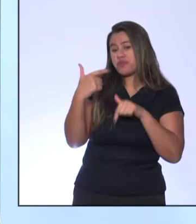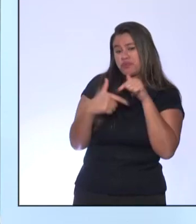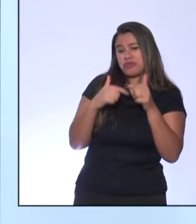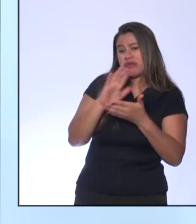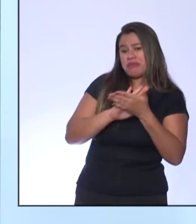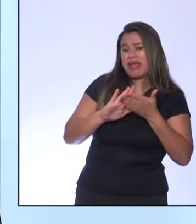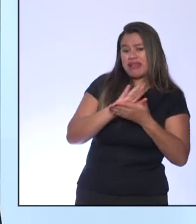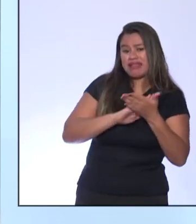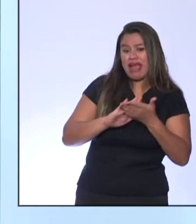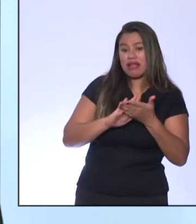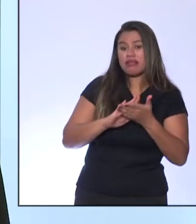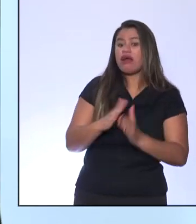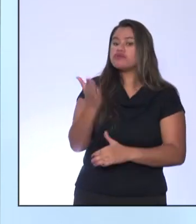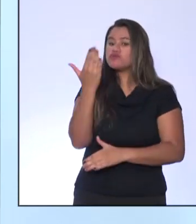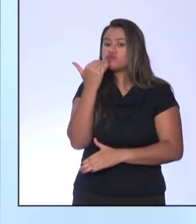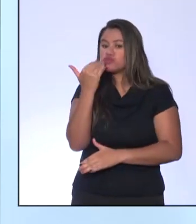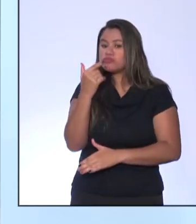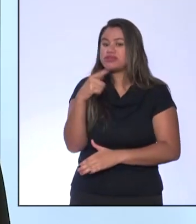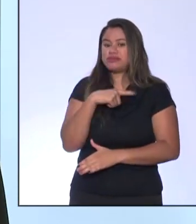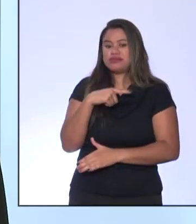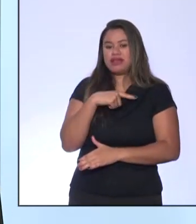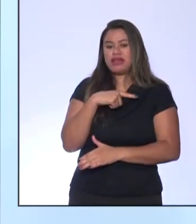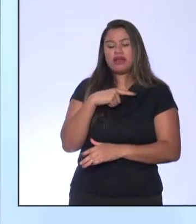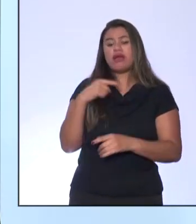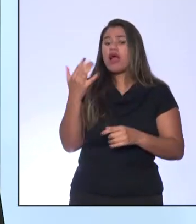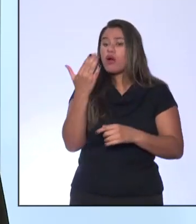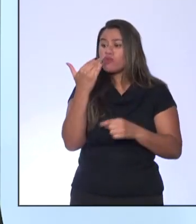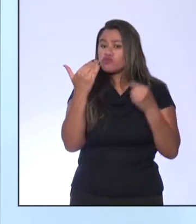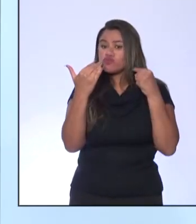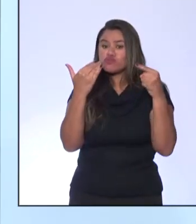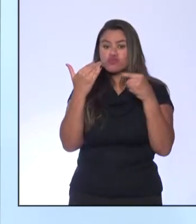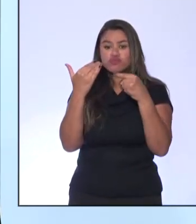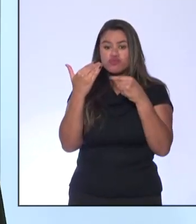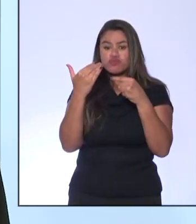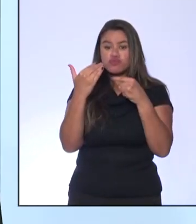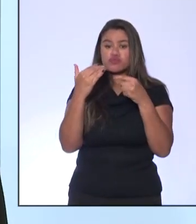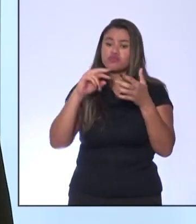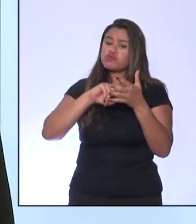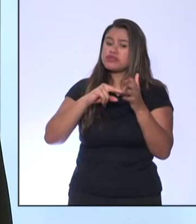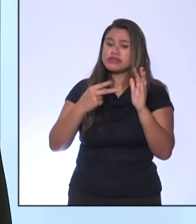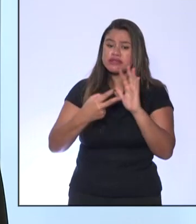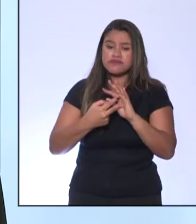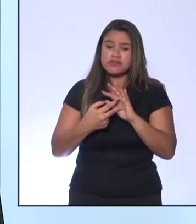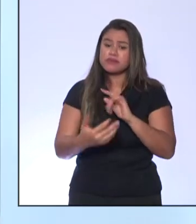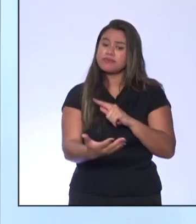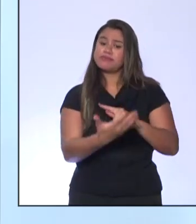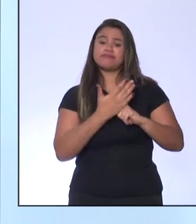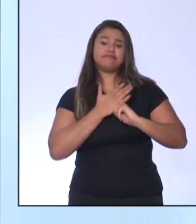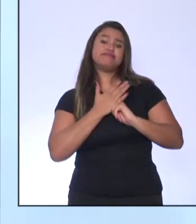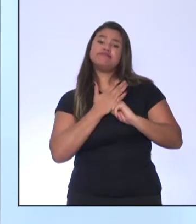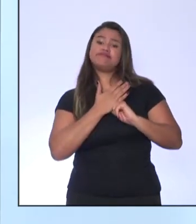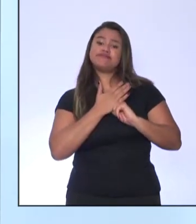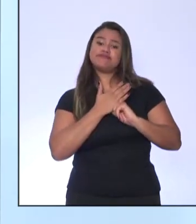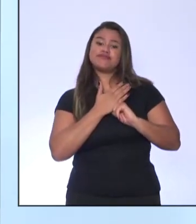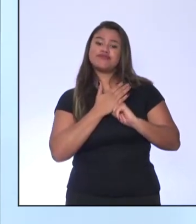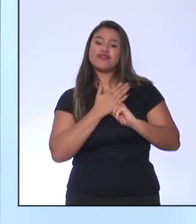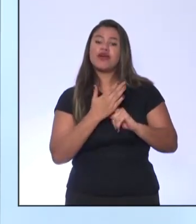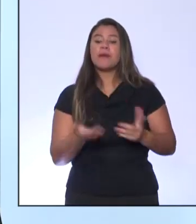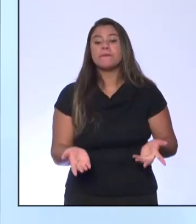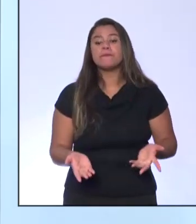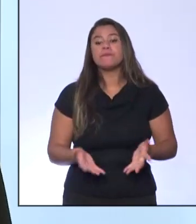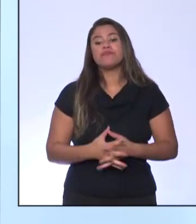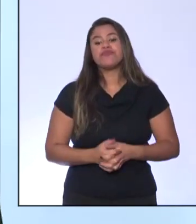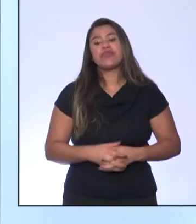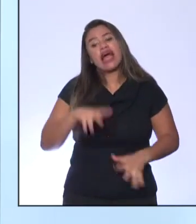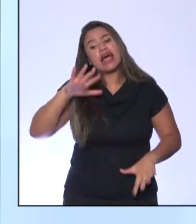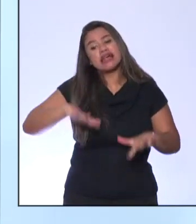alimento já é um fator que beneficia o nosso bem-estar. Uma coisa que, mesmo às